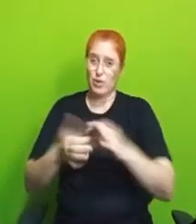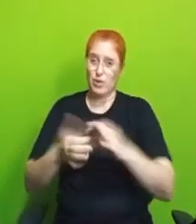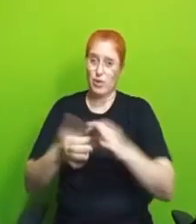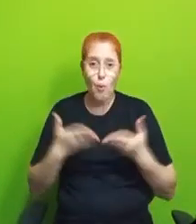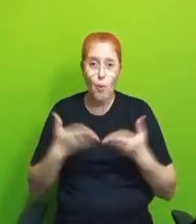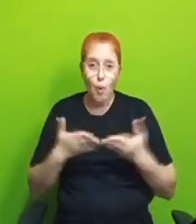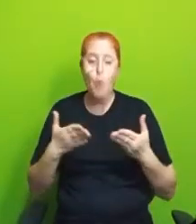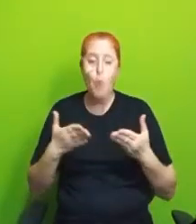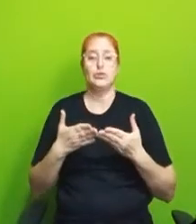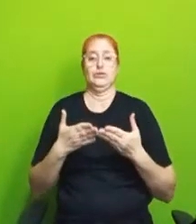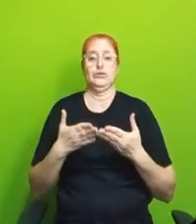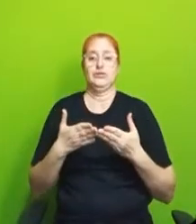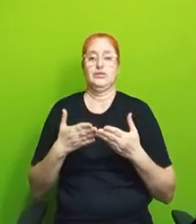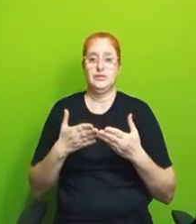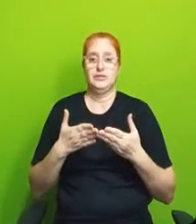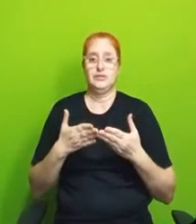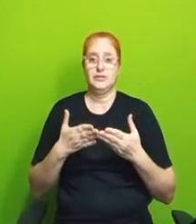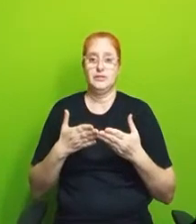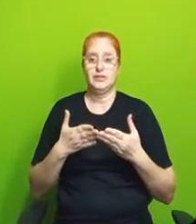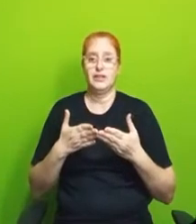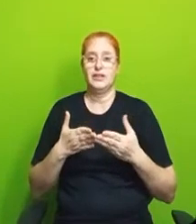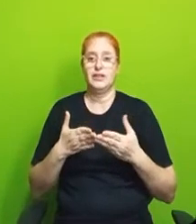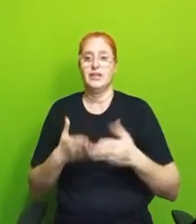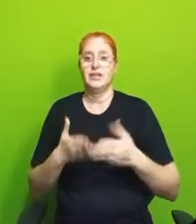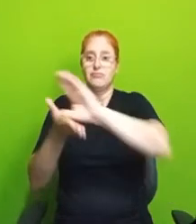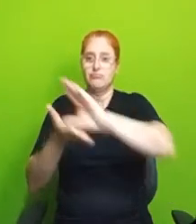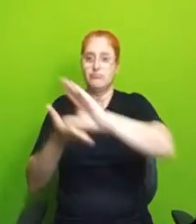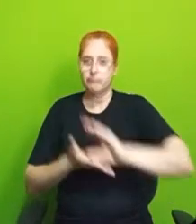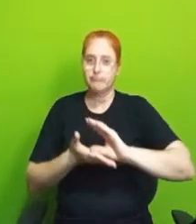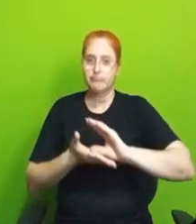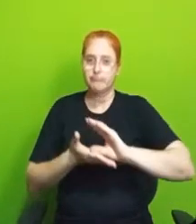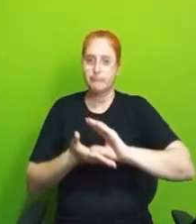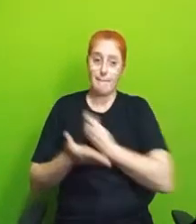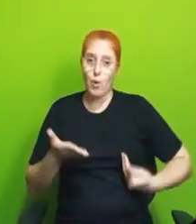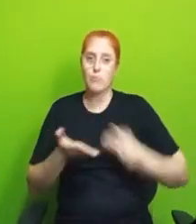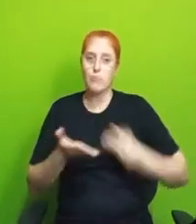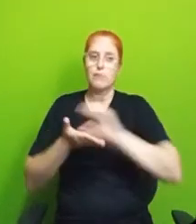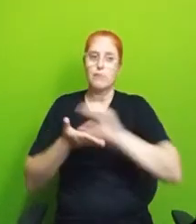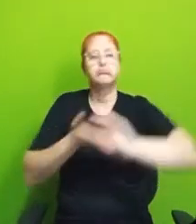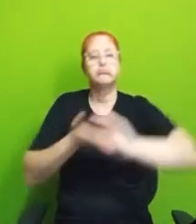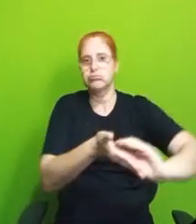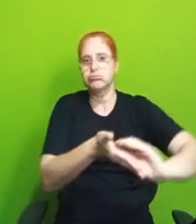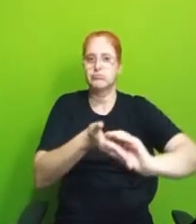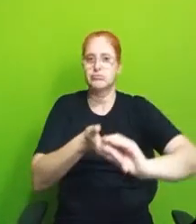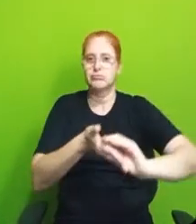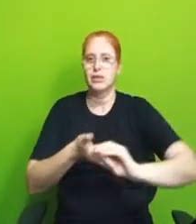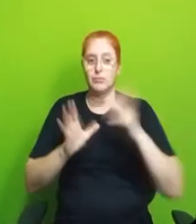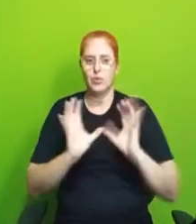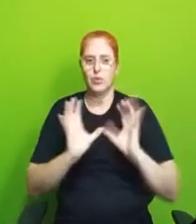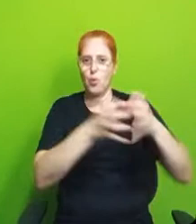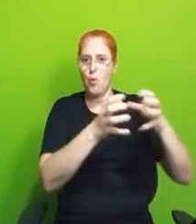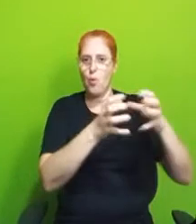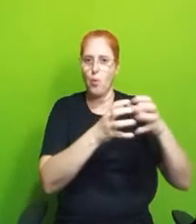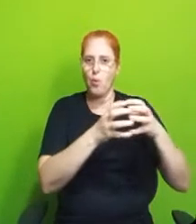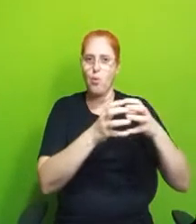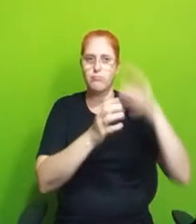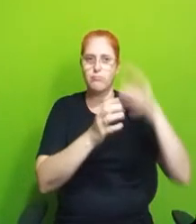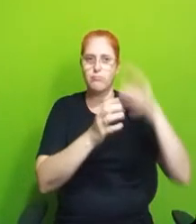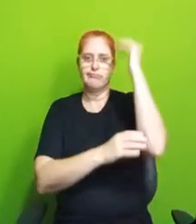dessa usurpação do fundo público, né, pelas forças dominantes, a contraface disso é justamente